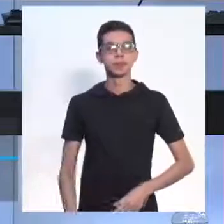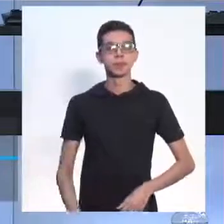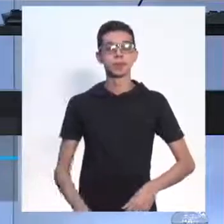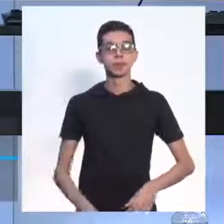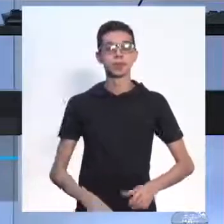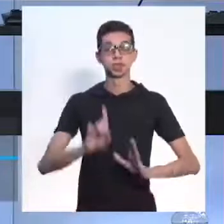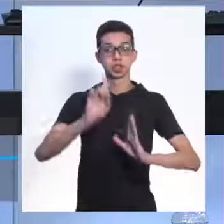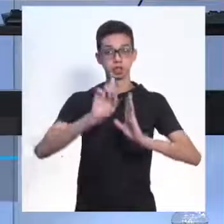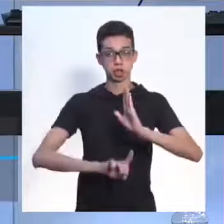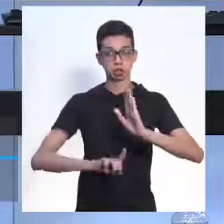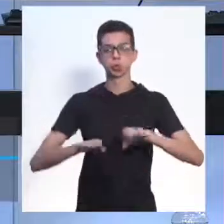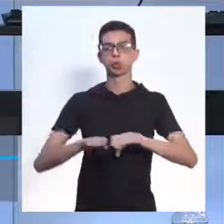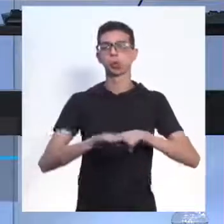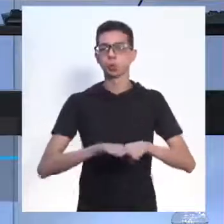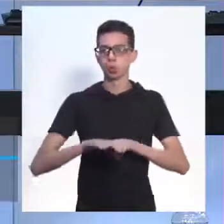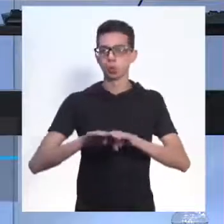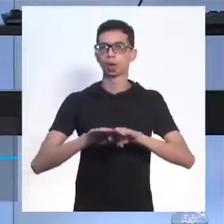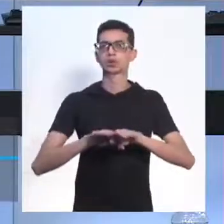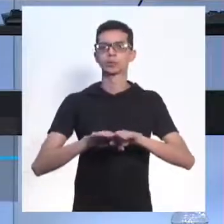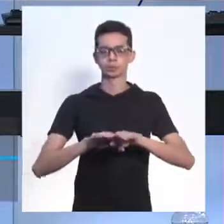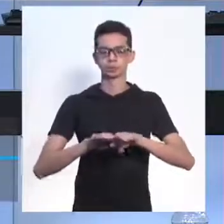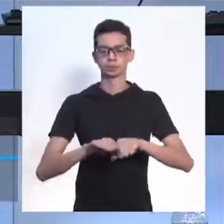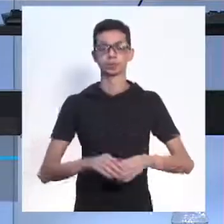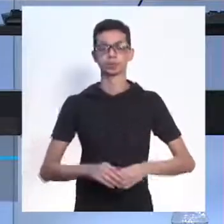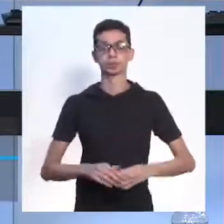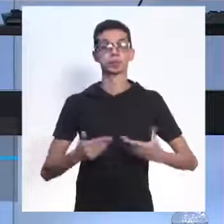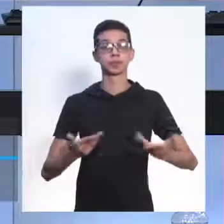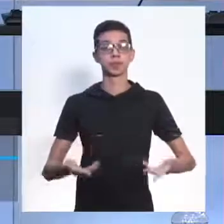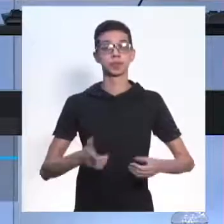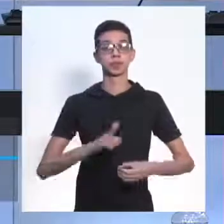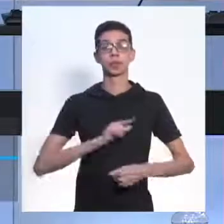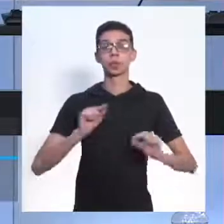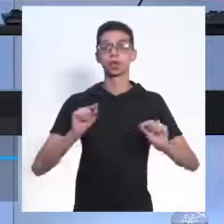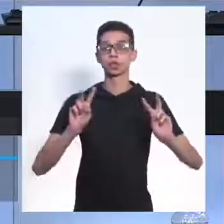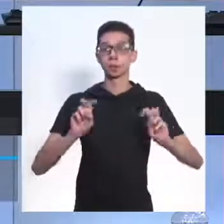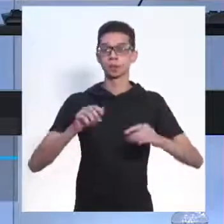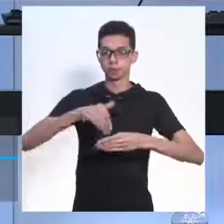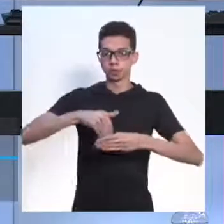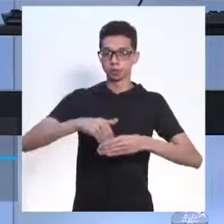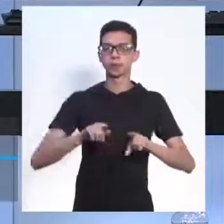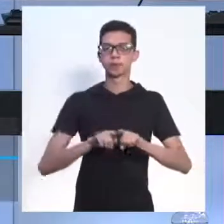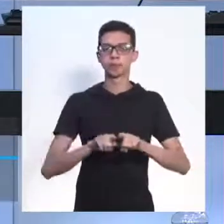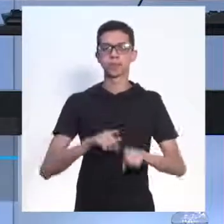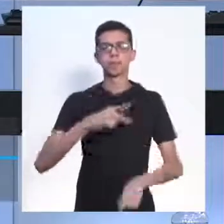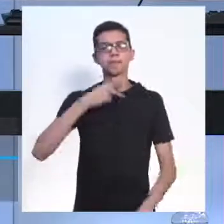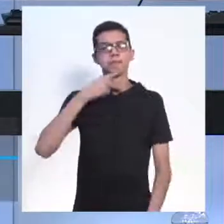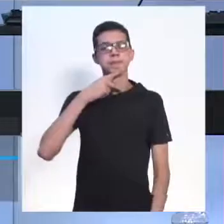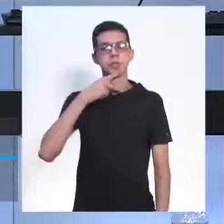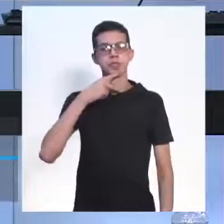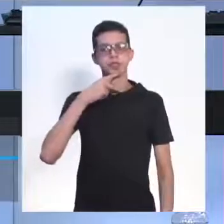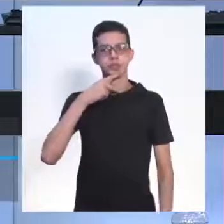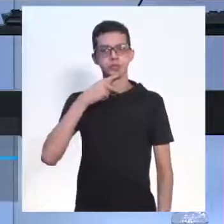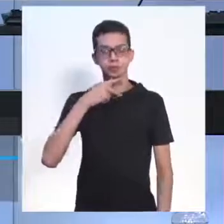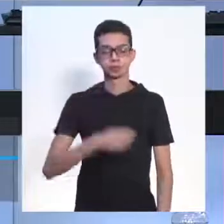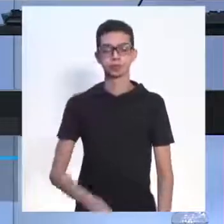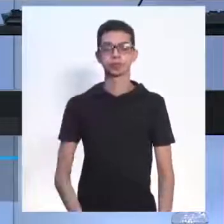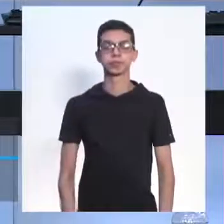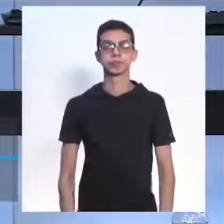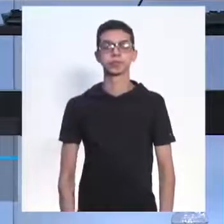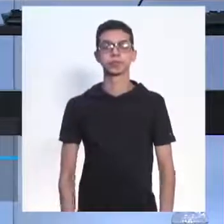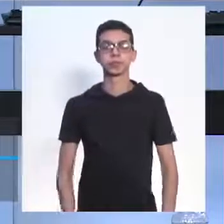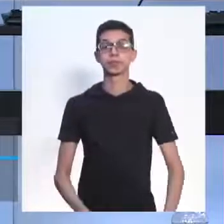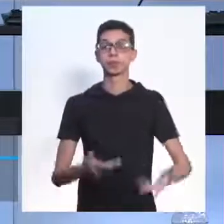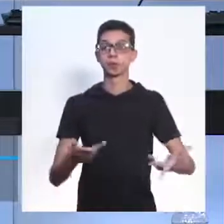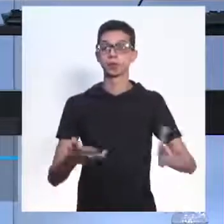a igualdade de direitos para todos nós temos procedimentos do sistema eleitoral e do sistema partidário são esses